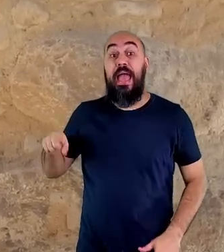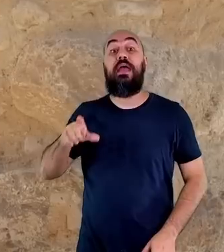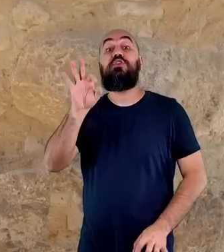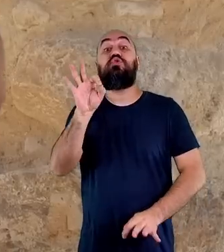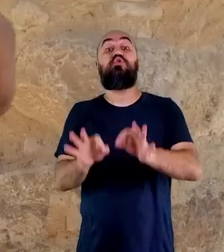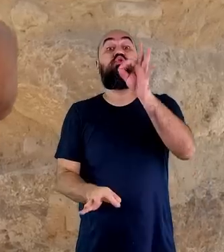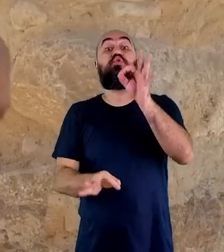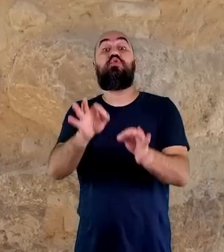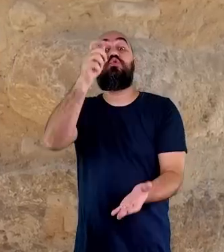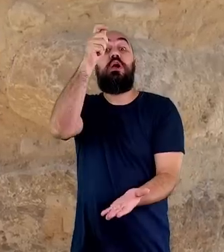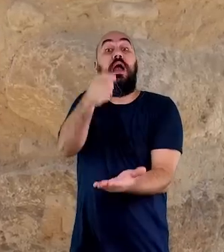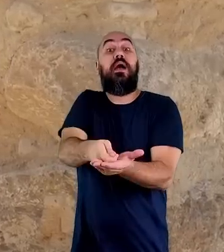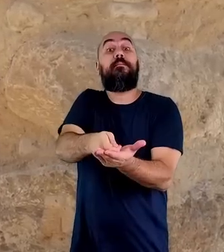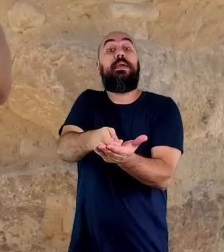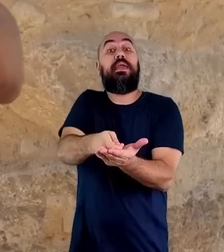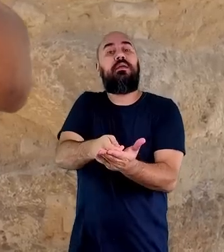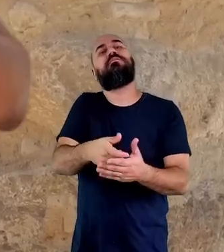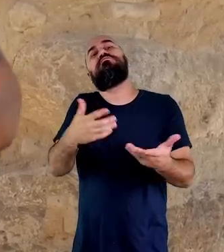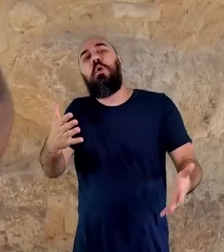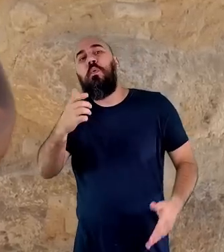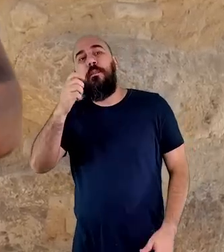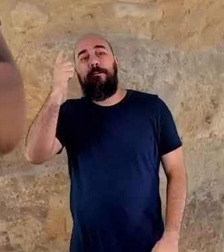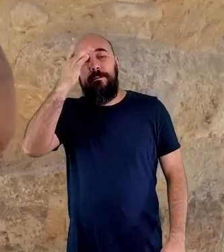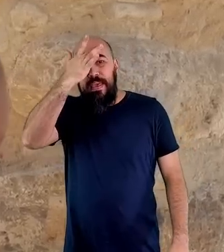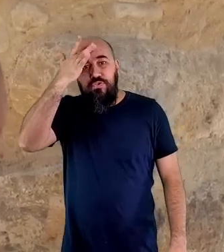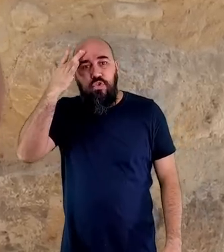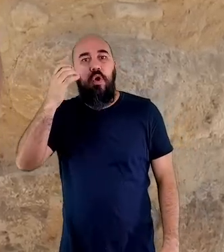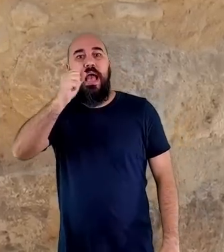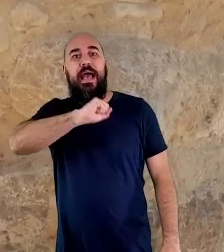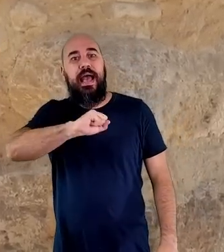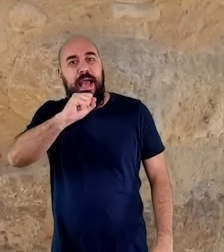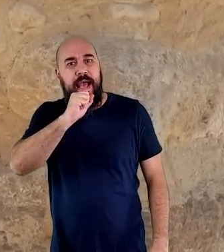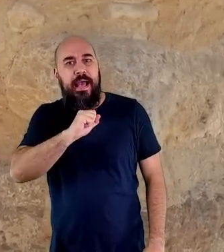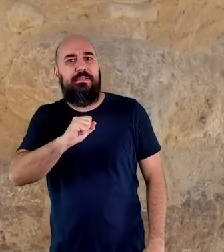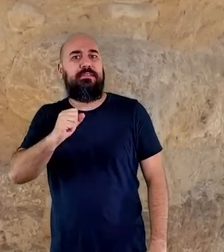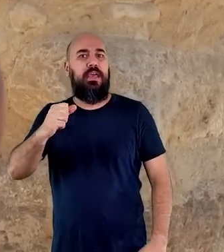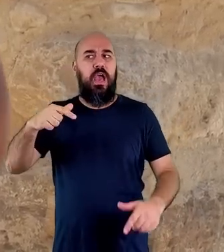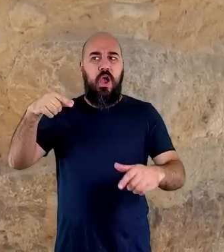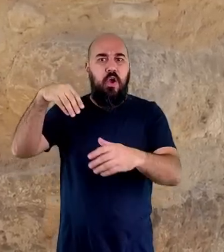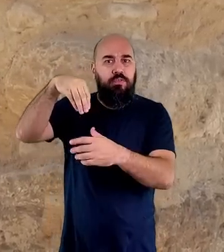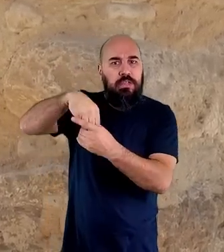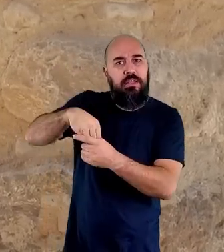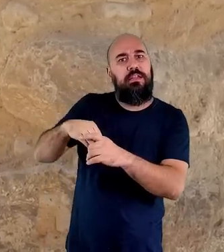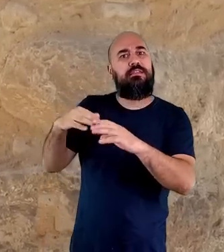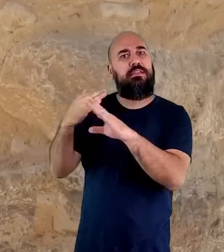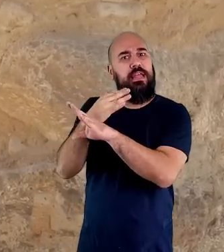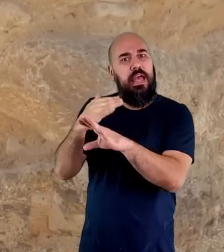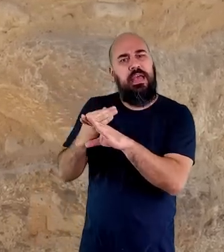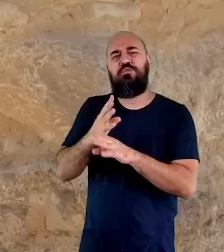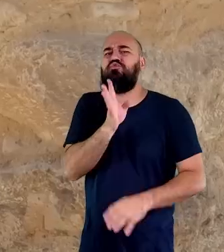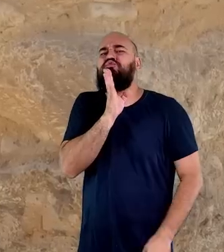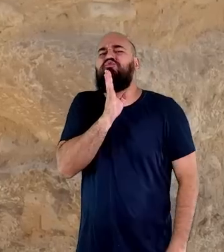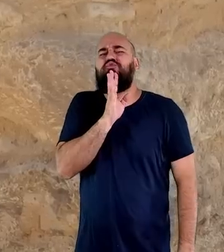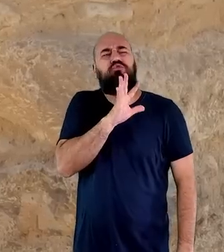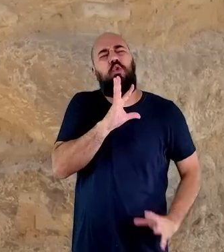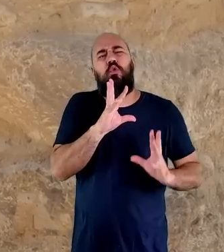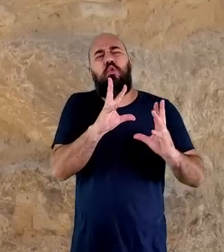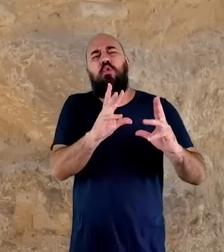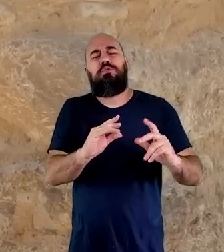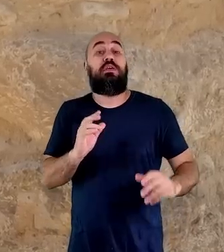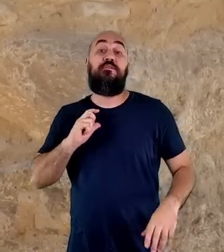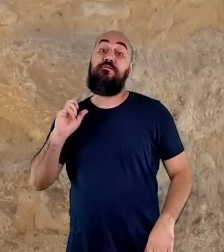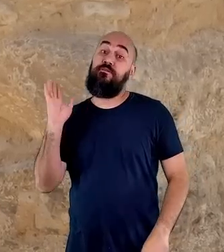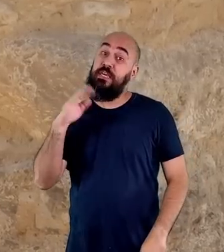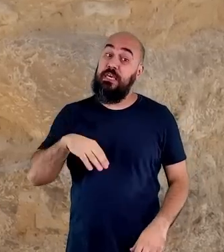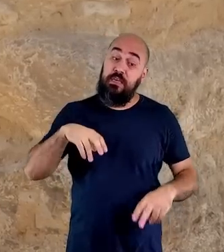julgamentos. Então os anciãos da cidade, os governadores, quando tinham que julgar uma causa, eles iam até o portão da cidade.